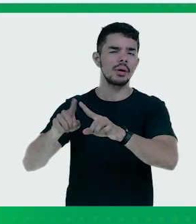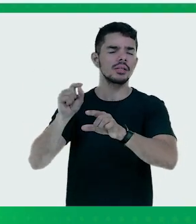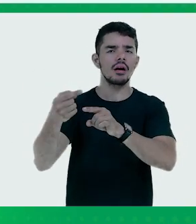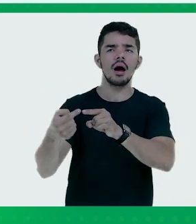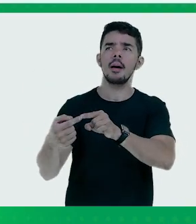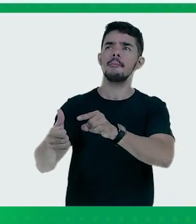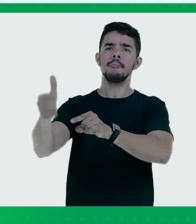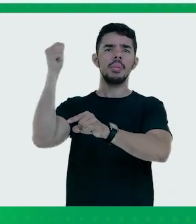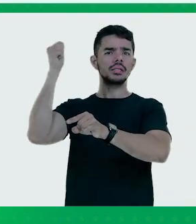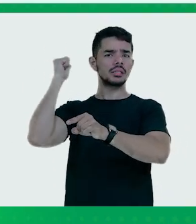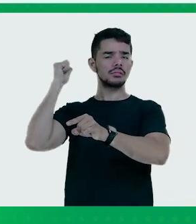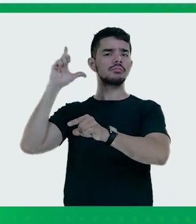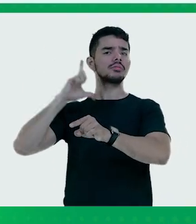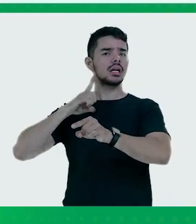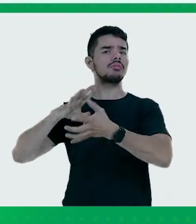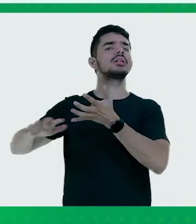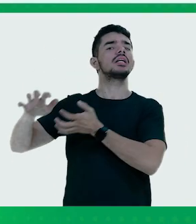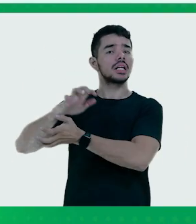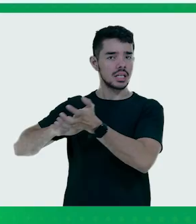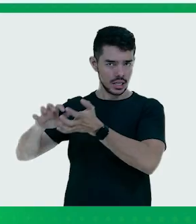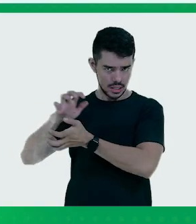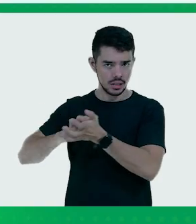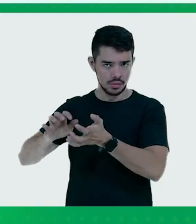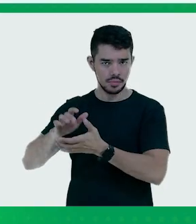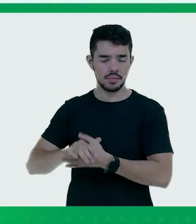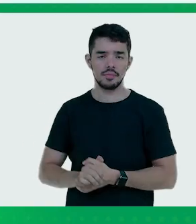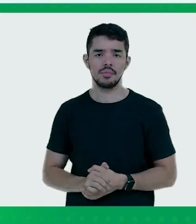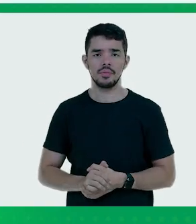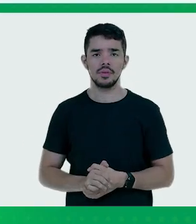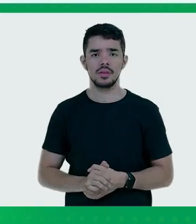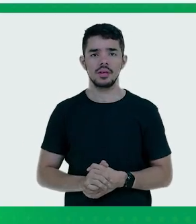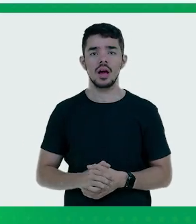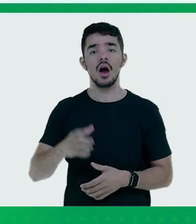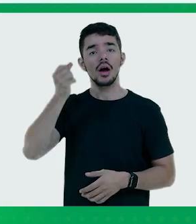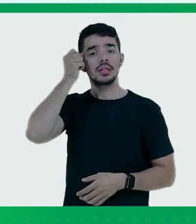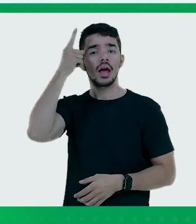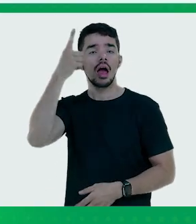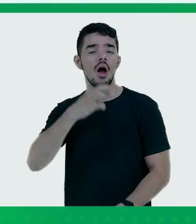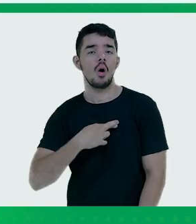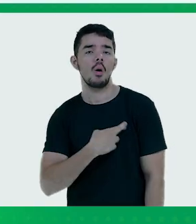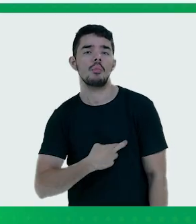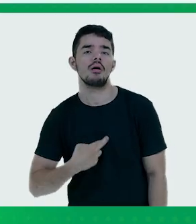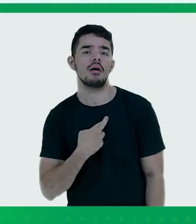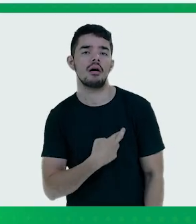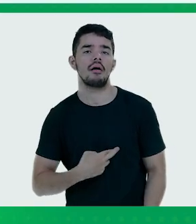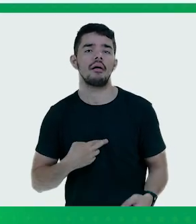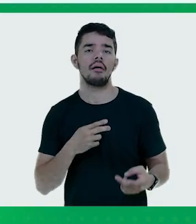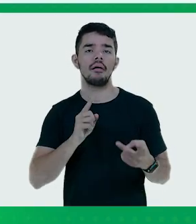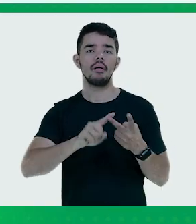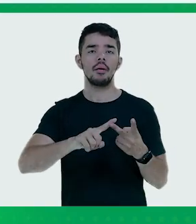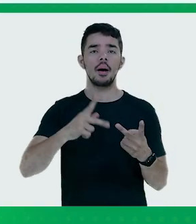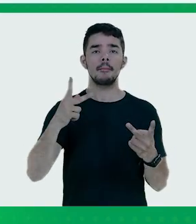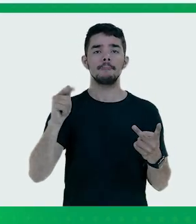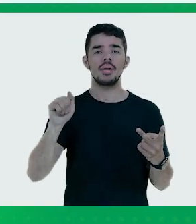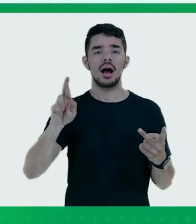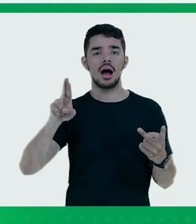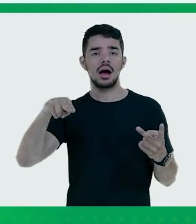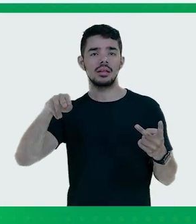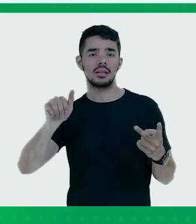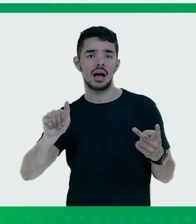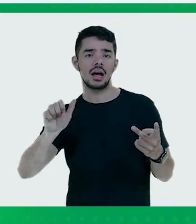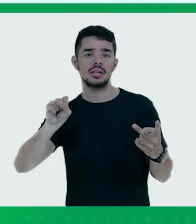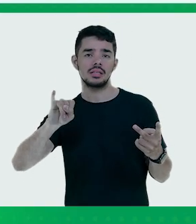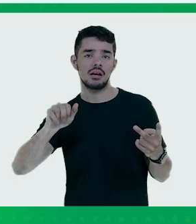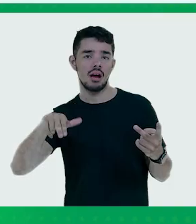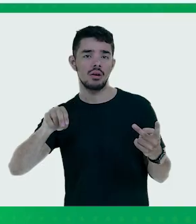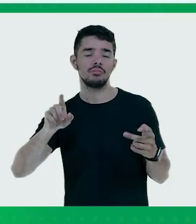anteriores passaram por momentos de crise, o ideal romântico já estava em crise, o ideal parnasiano também. Então